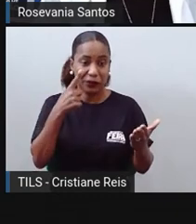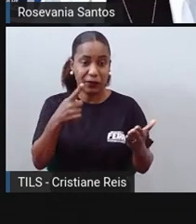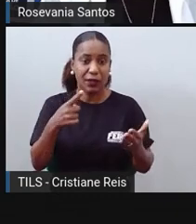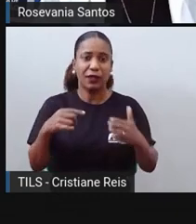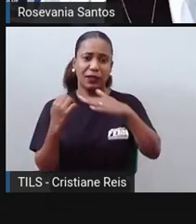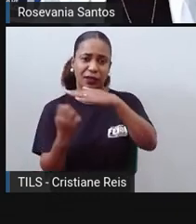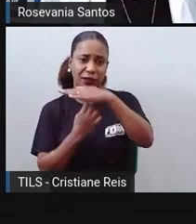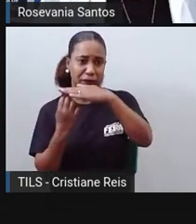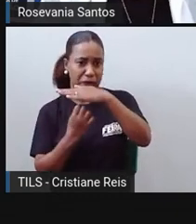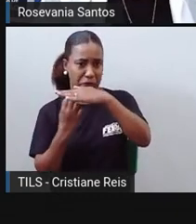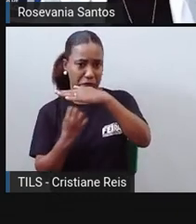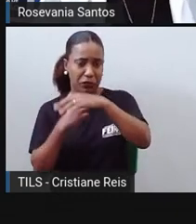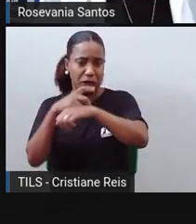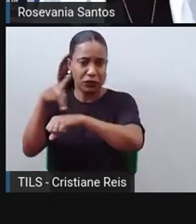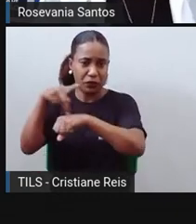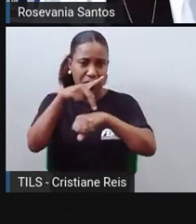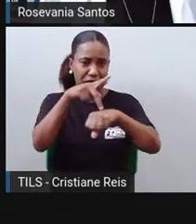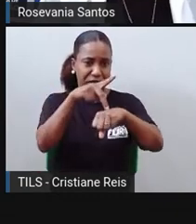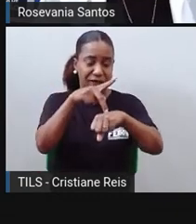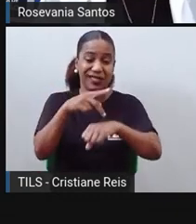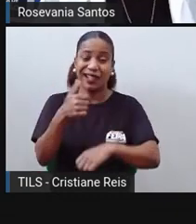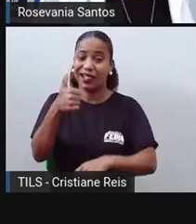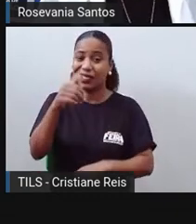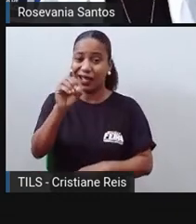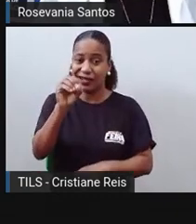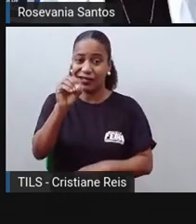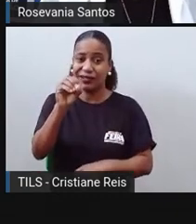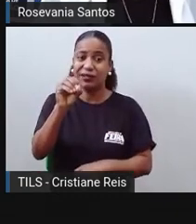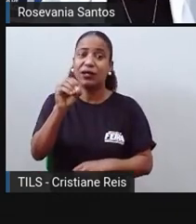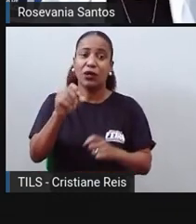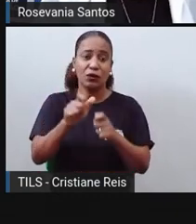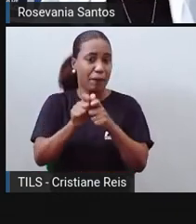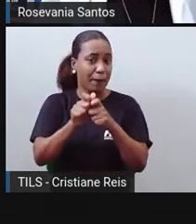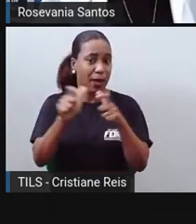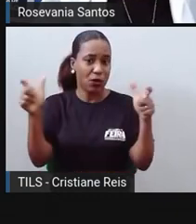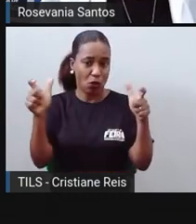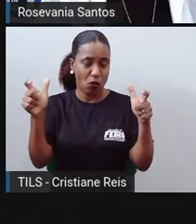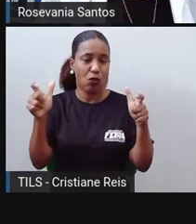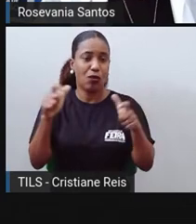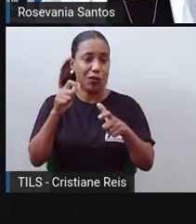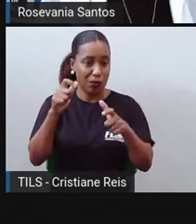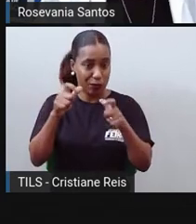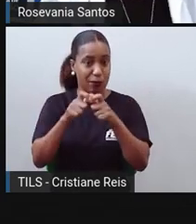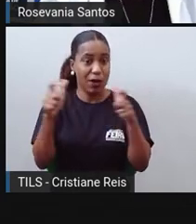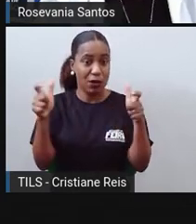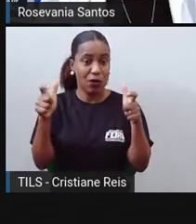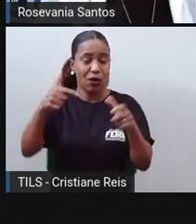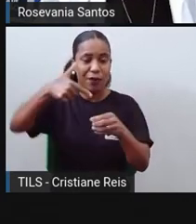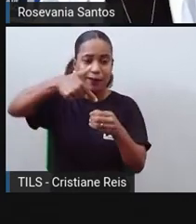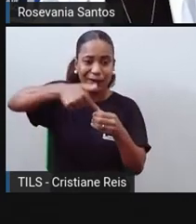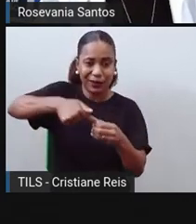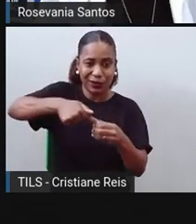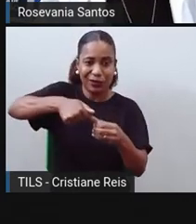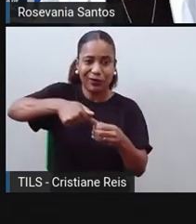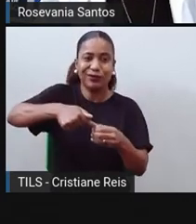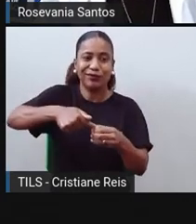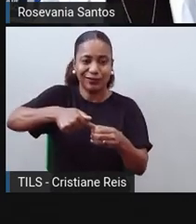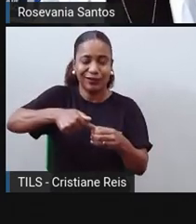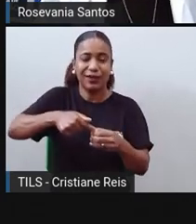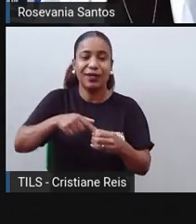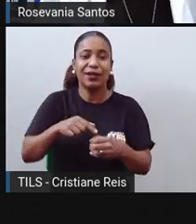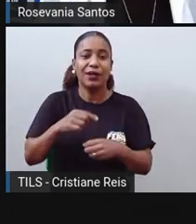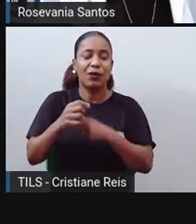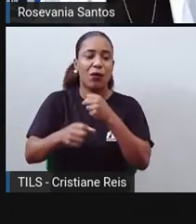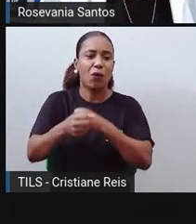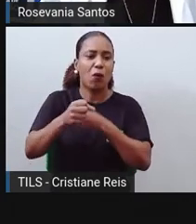são dados de 2015, apesar da gente estar falando, né, como vocês, né, vão observar, a nível de